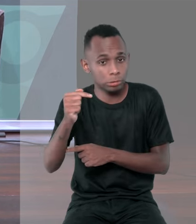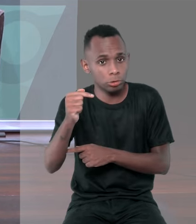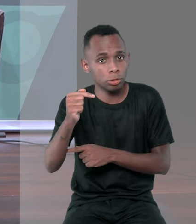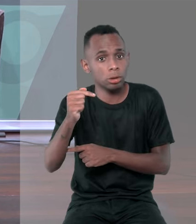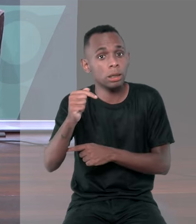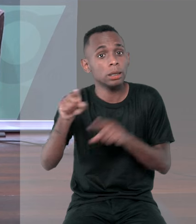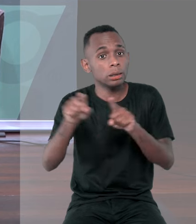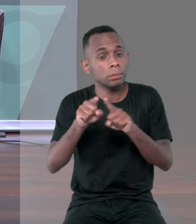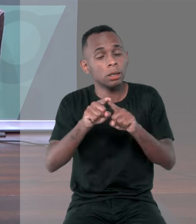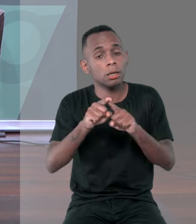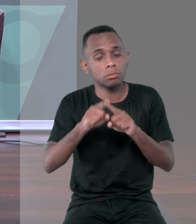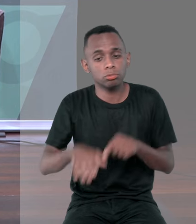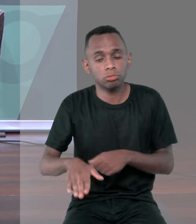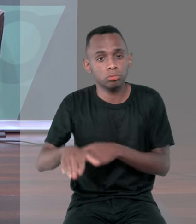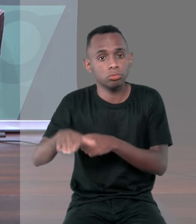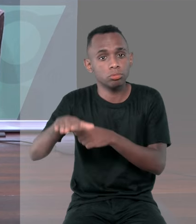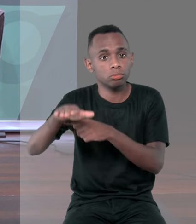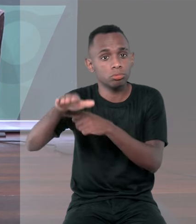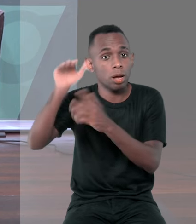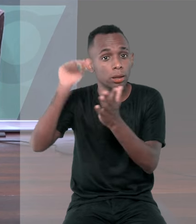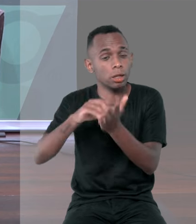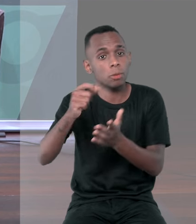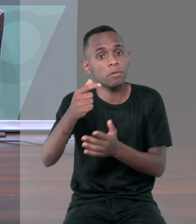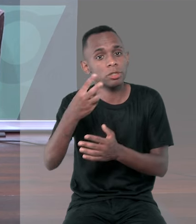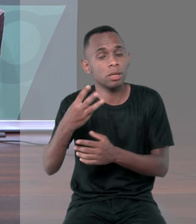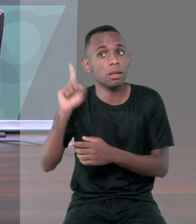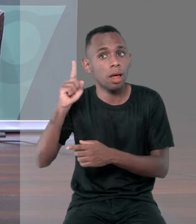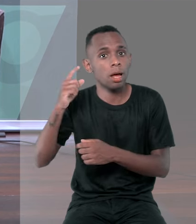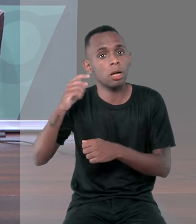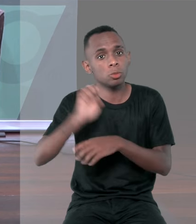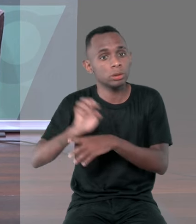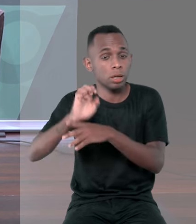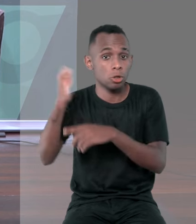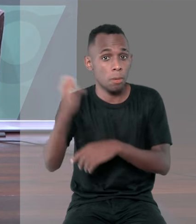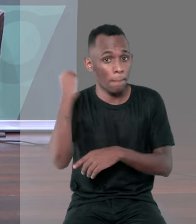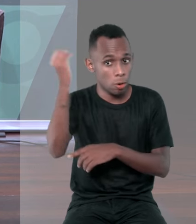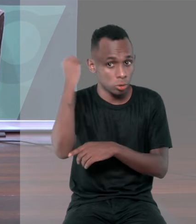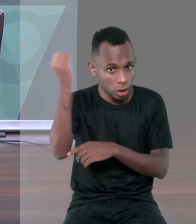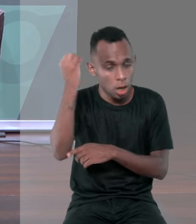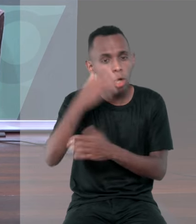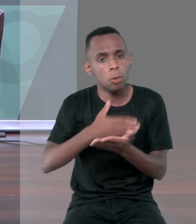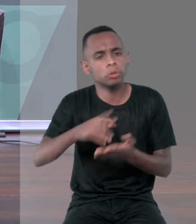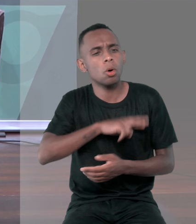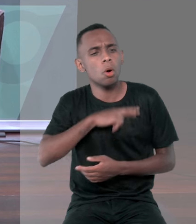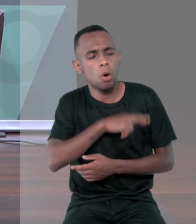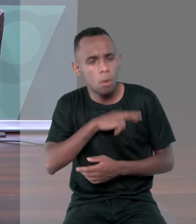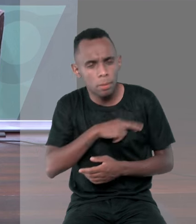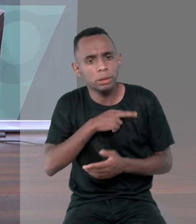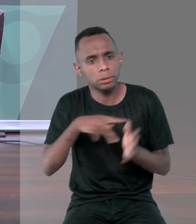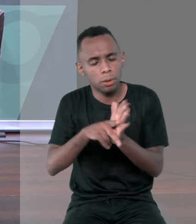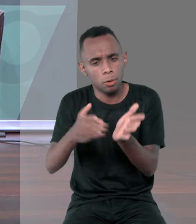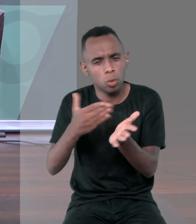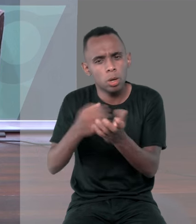1977, e morou em Porto Alegre até 2023. Ele estreou na literatura com o romance O Beijo Parede, da editora Sulina,